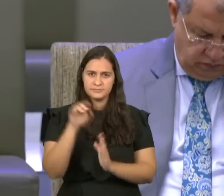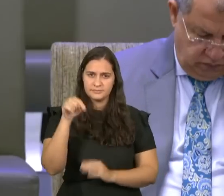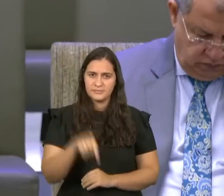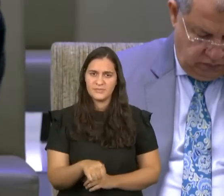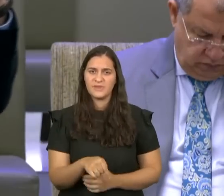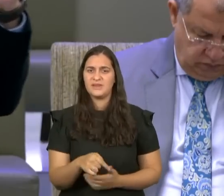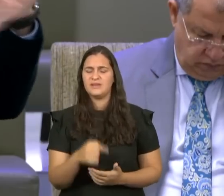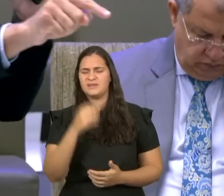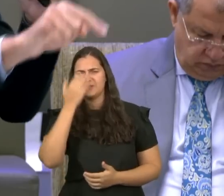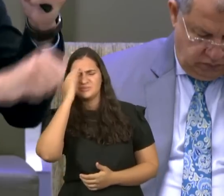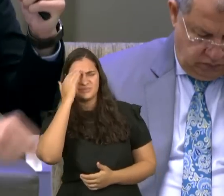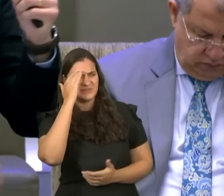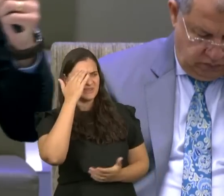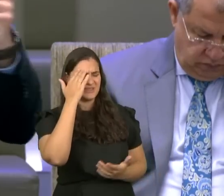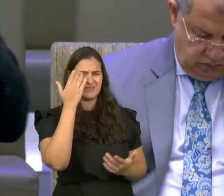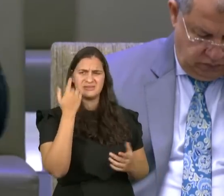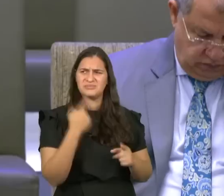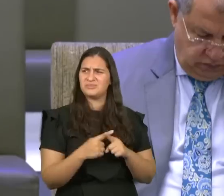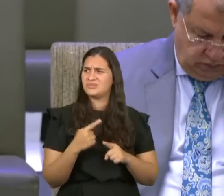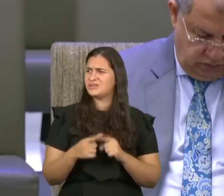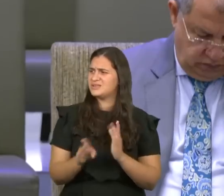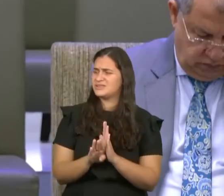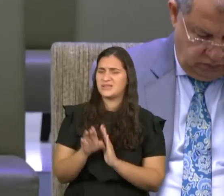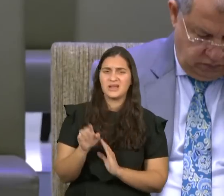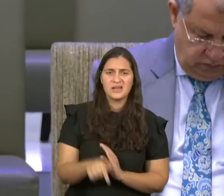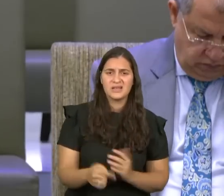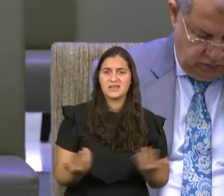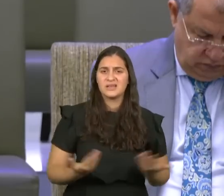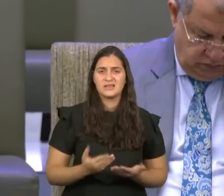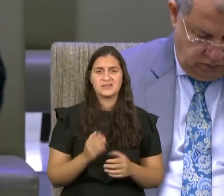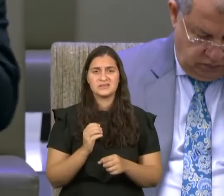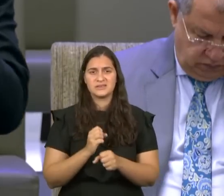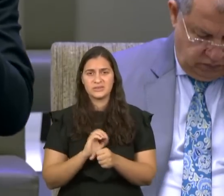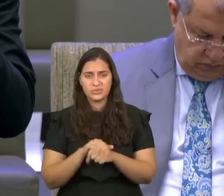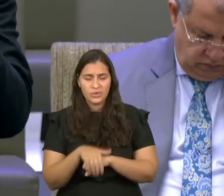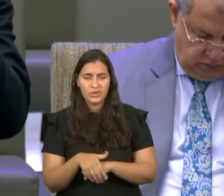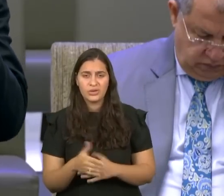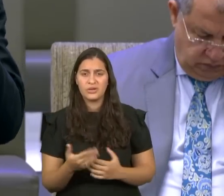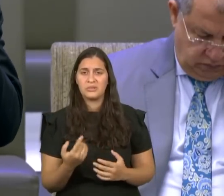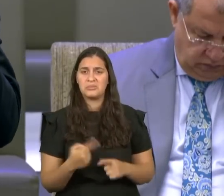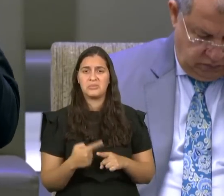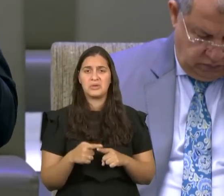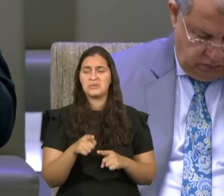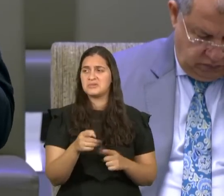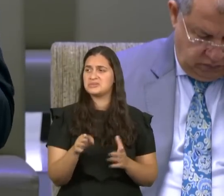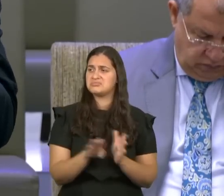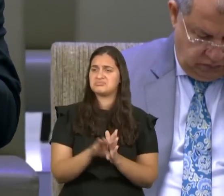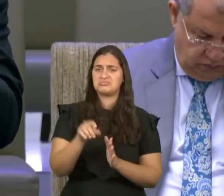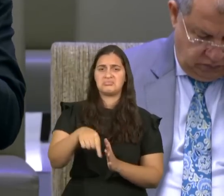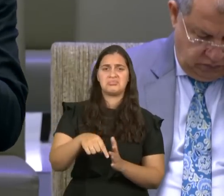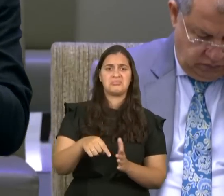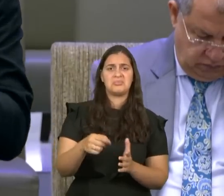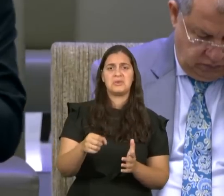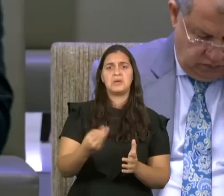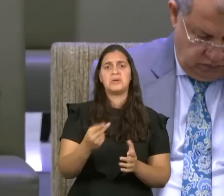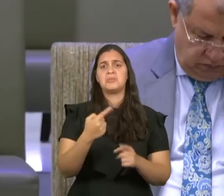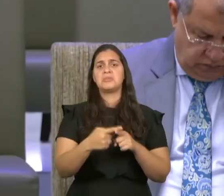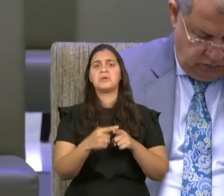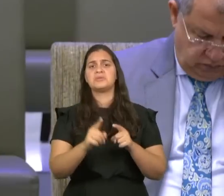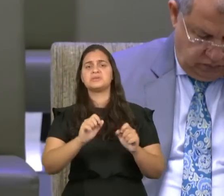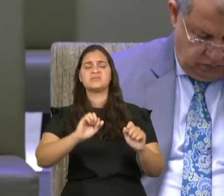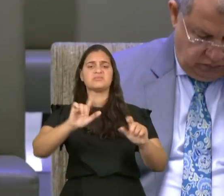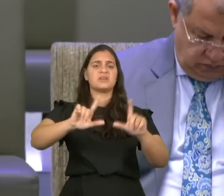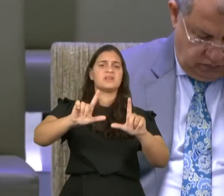sem entender muito porque de estar aqui esta noite sem entender muito porque de estar diante dessa programação